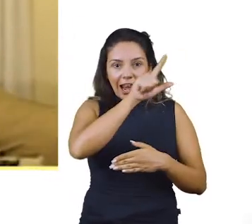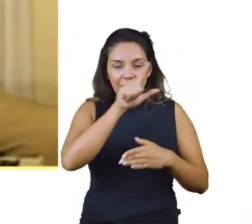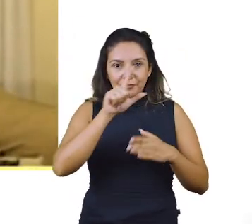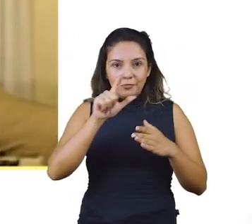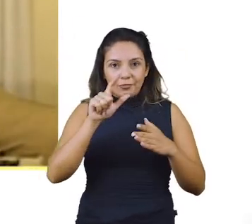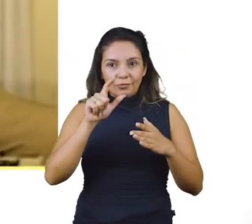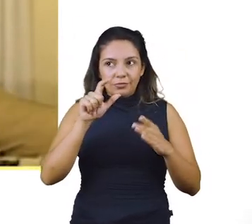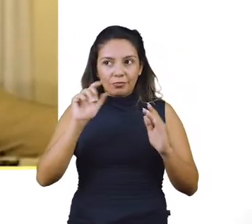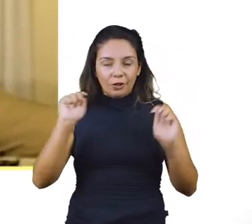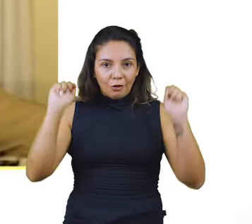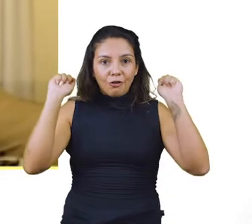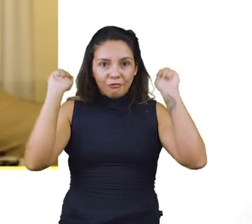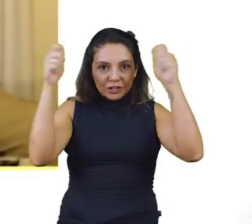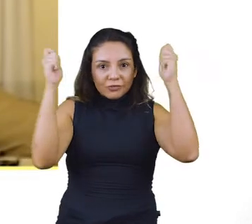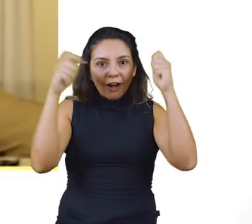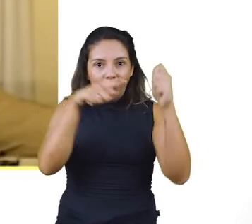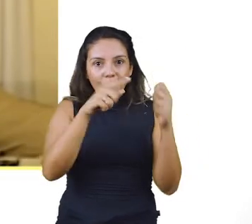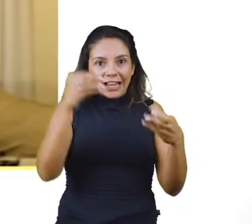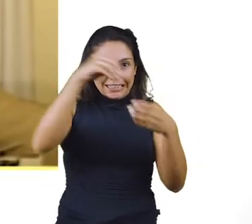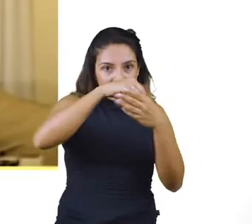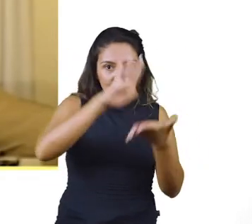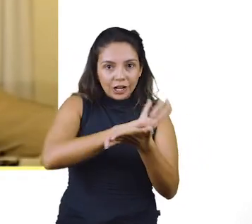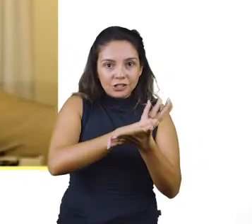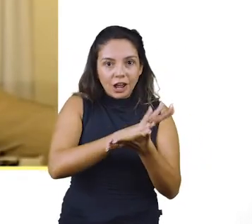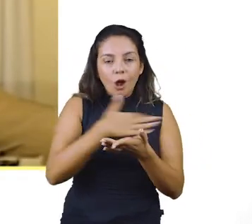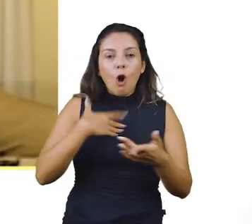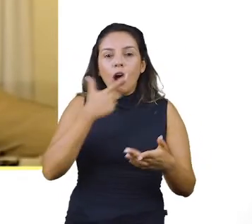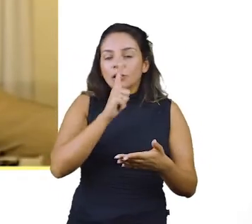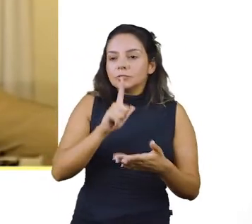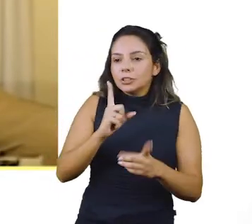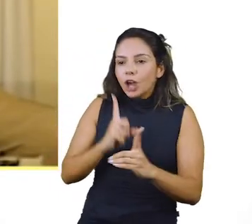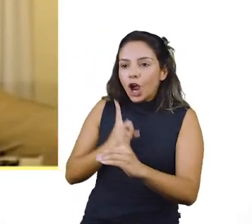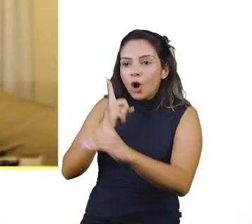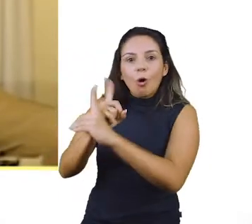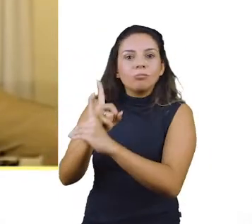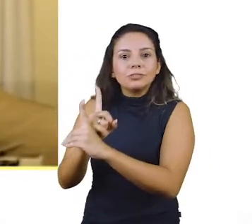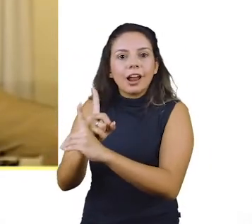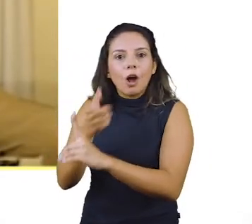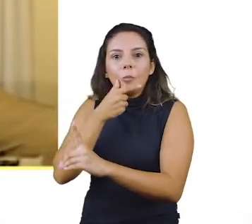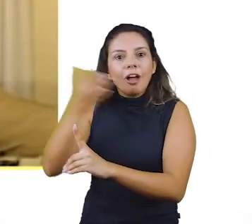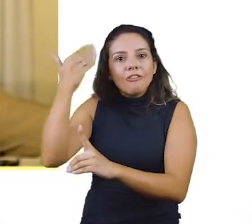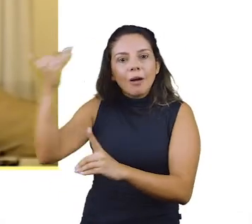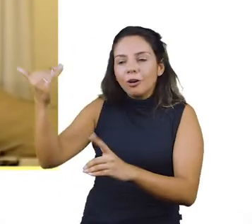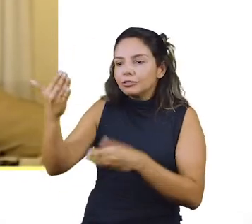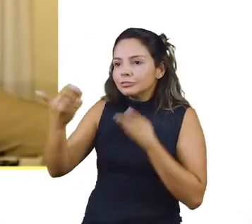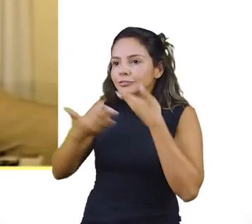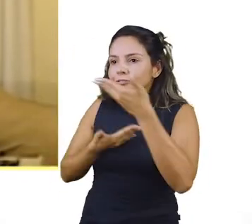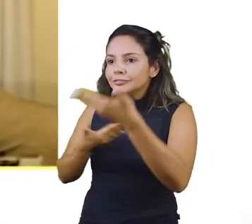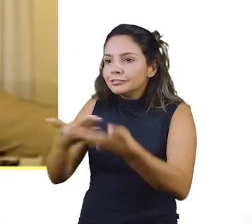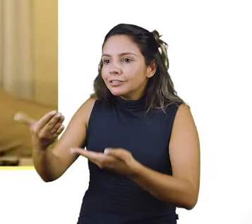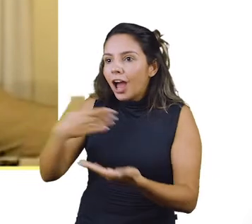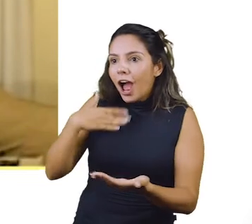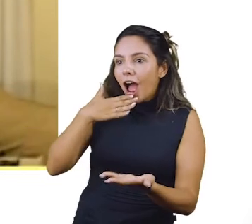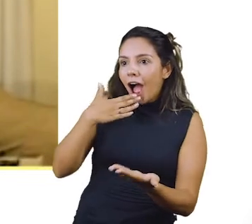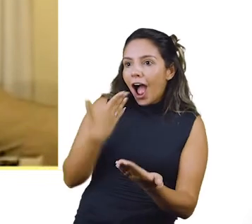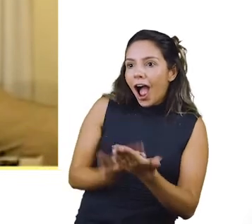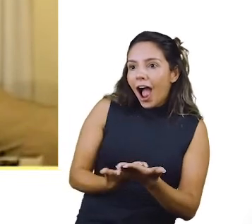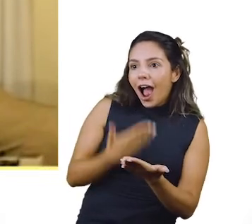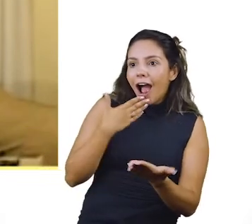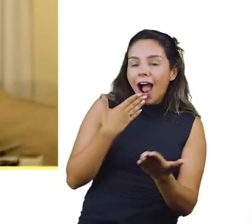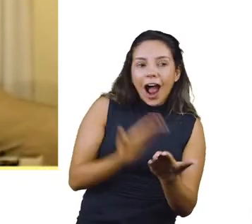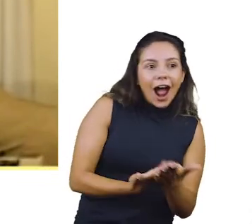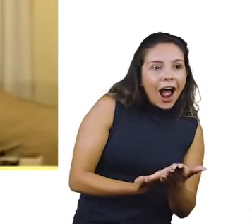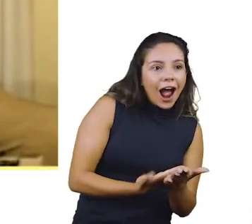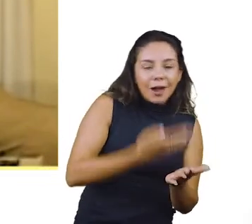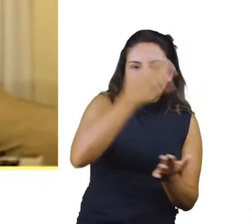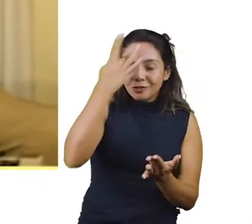do interior para Araxá, é um legado incontestável. Então, assim, a gente sempre fica pensando quem